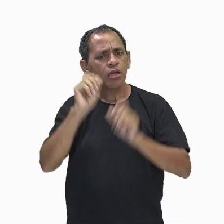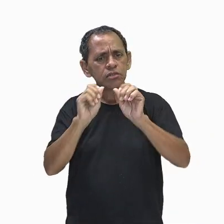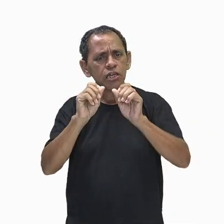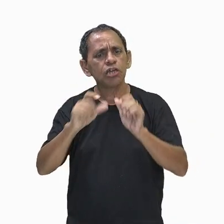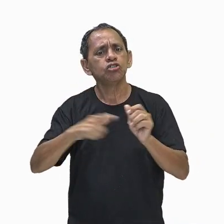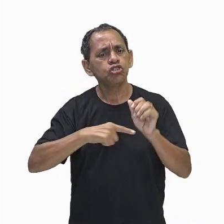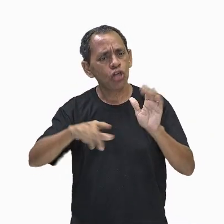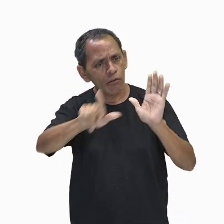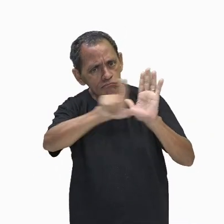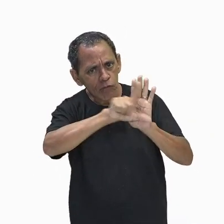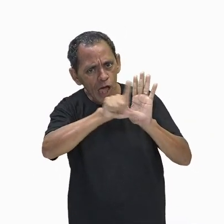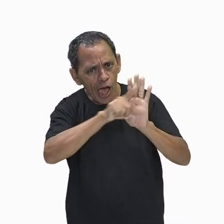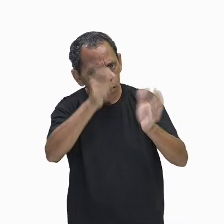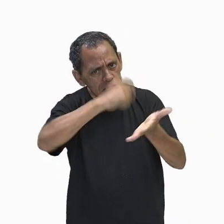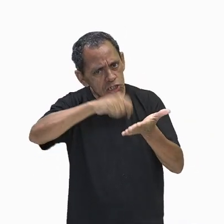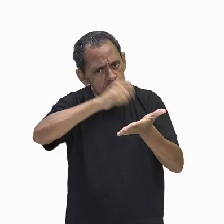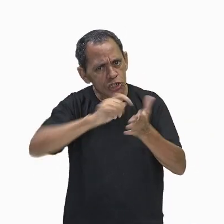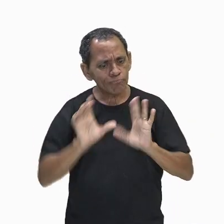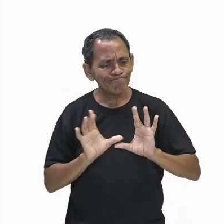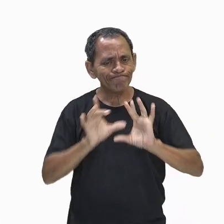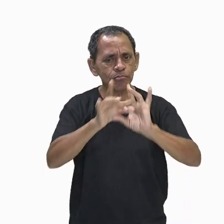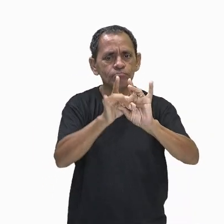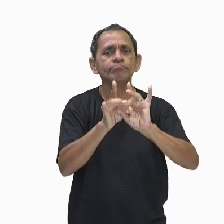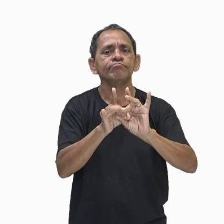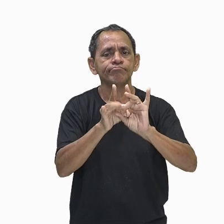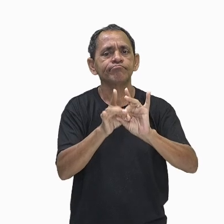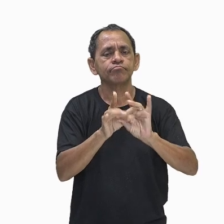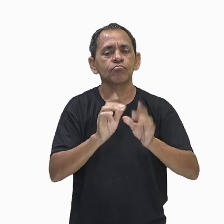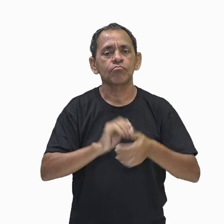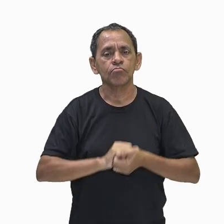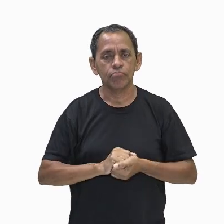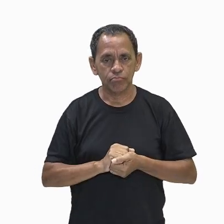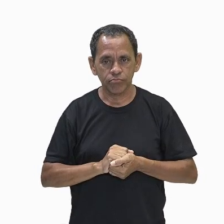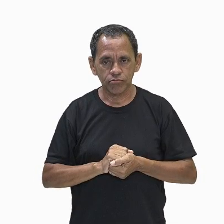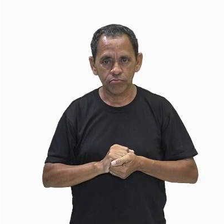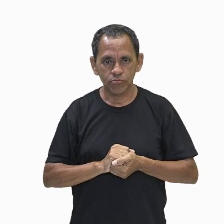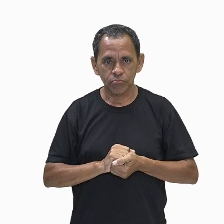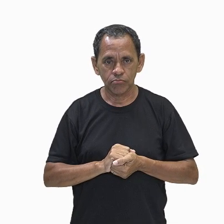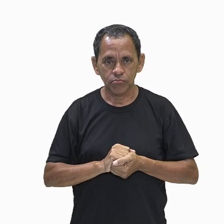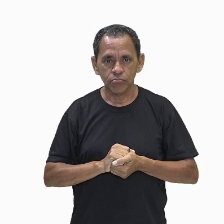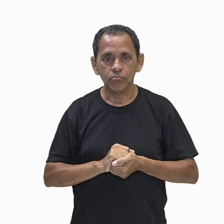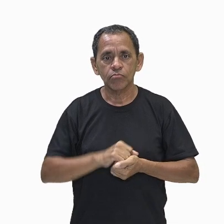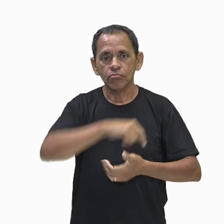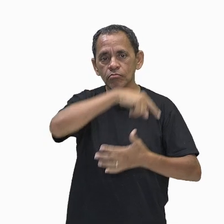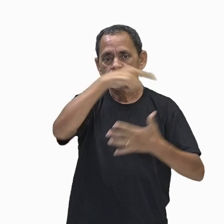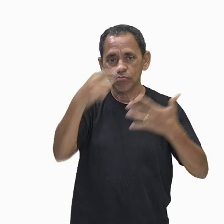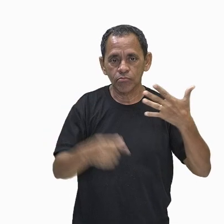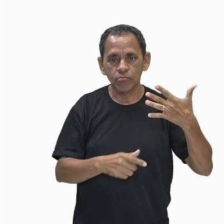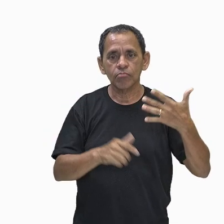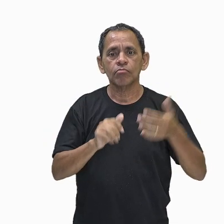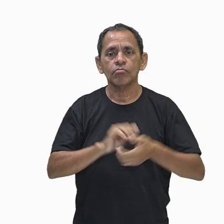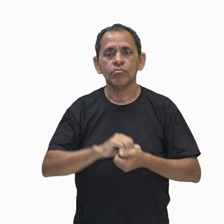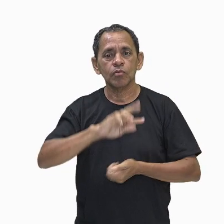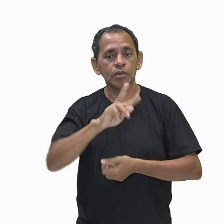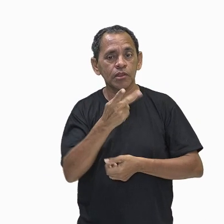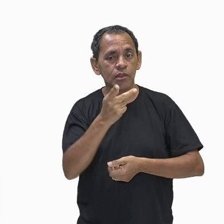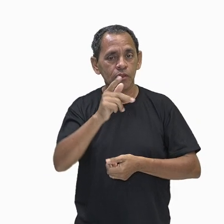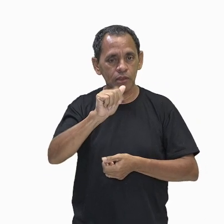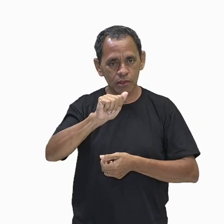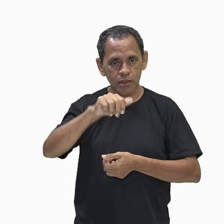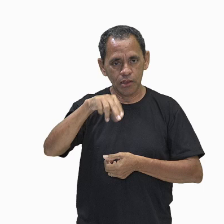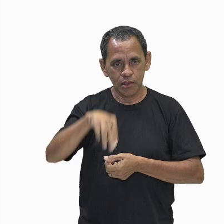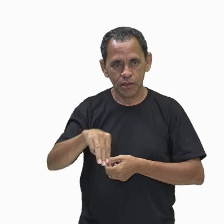leis escritas muito ligadas então aí ao Código de Hammurabi. E vamos falar então sobre o governo do Hammurabi, tá? Expandir os